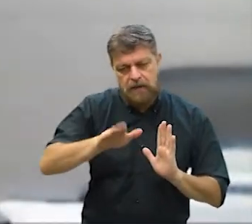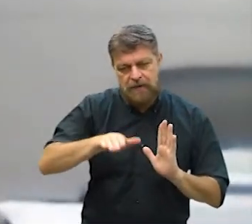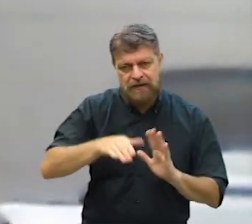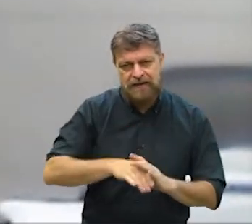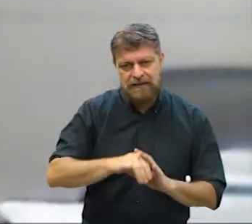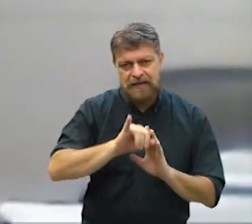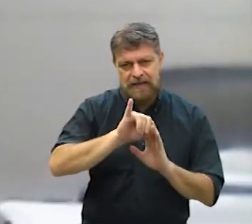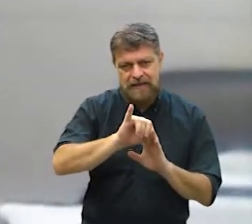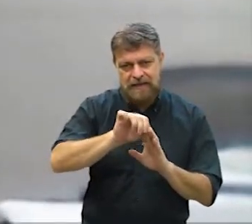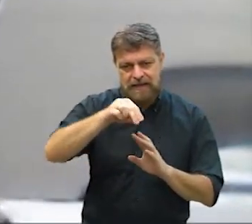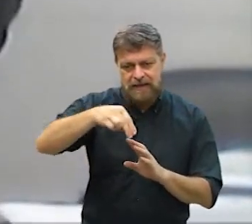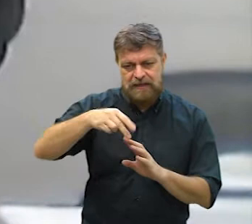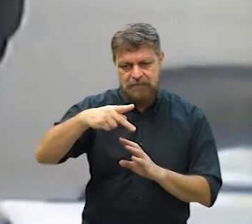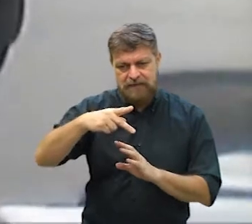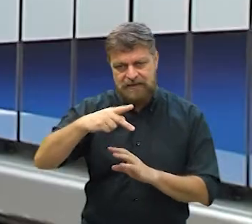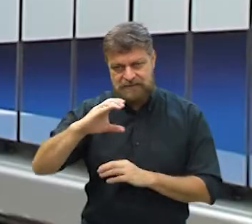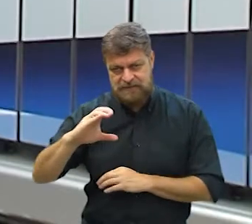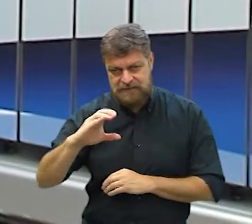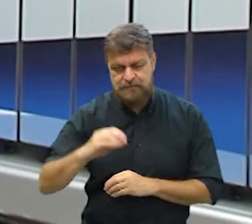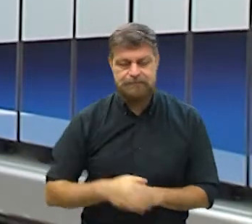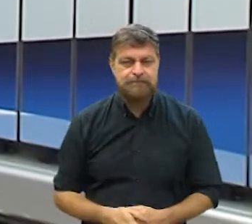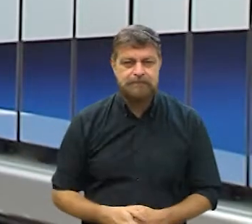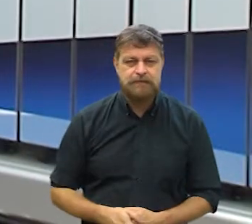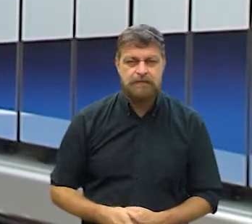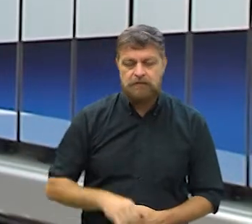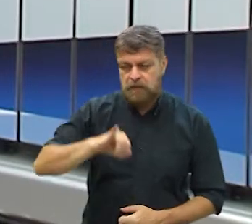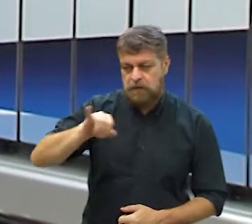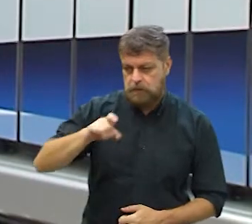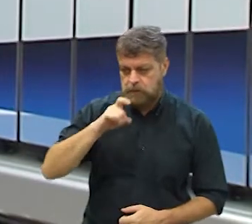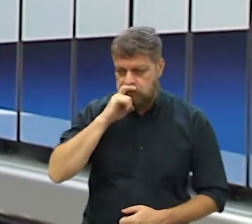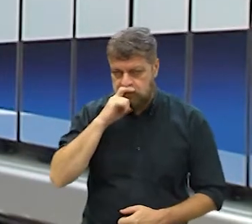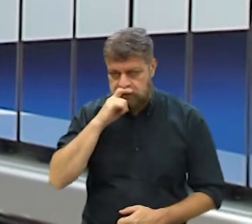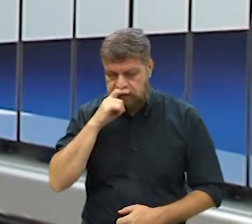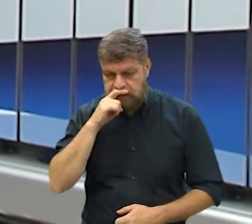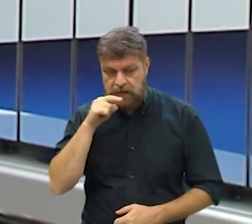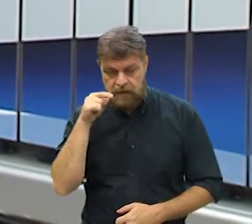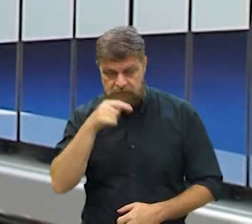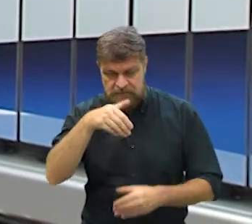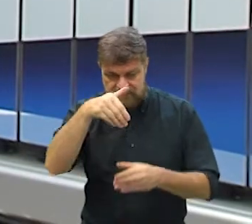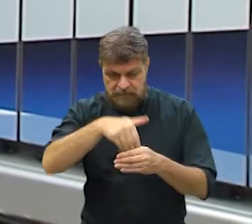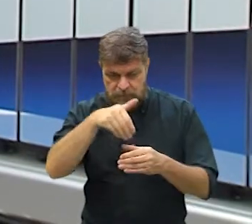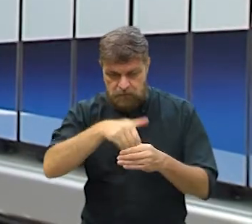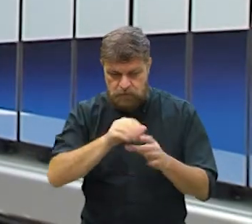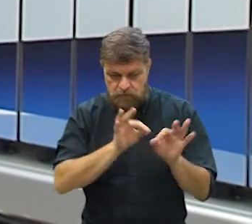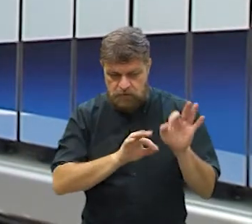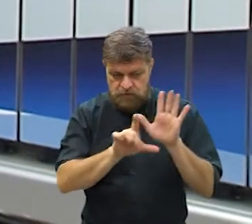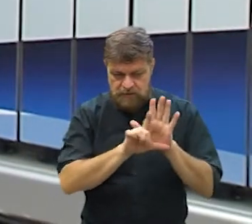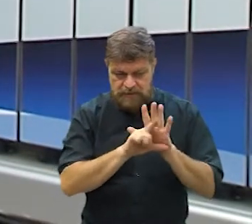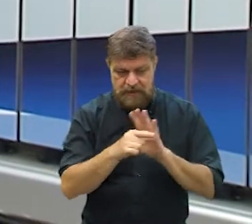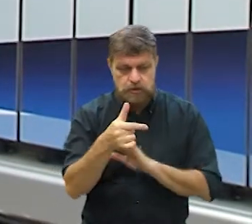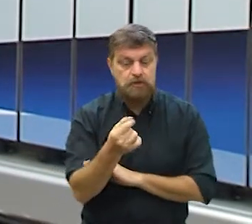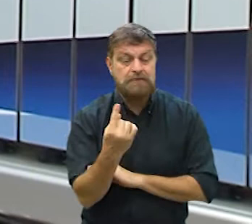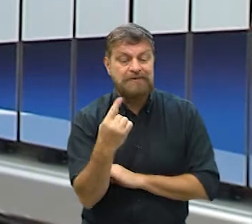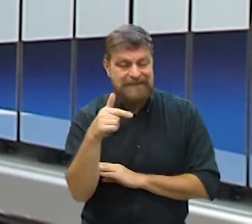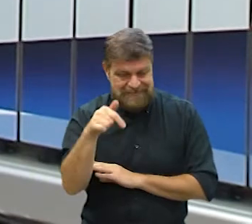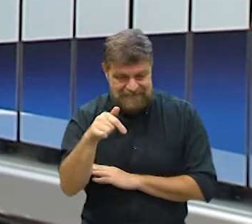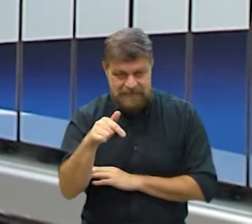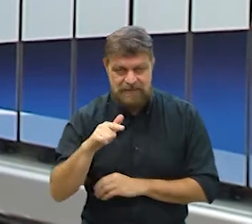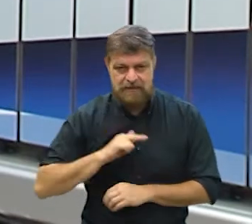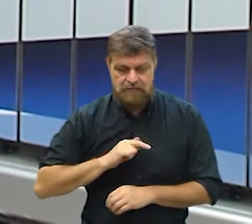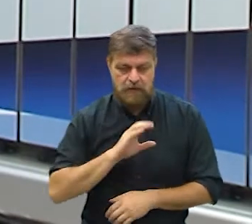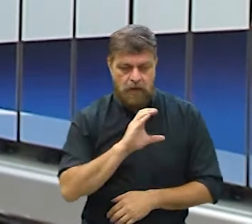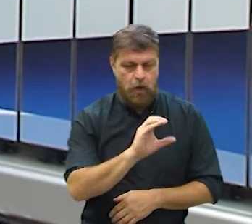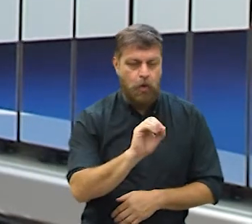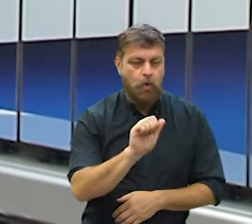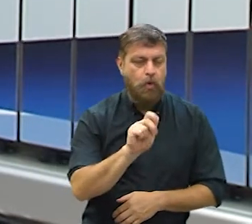novo índice aí, o NPC. Tá? Schneider, o senhor participou da aprovação do projeto de lei de 2017, que o senhor já até citou aqui,